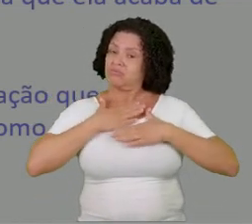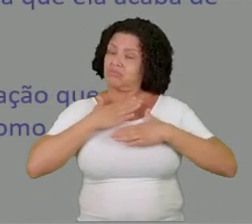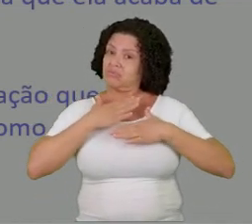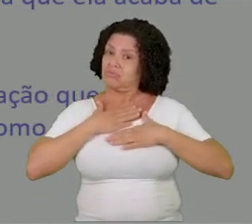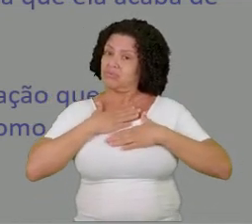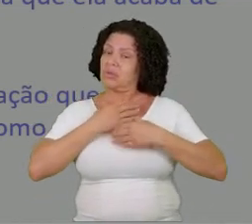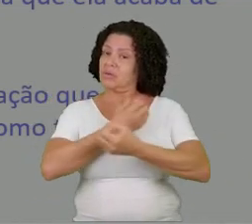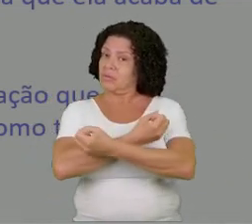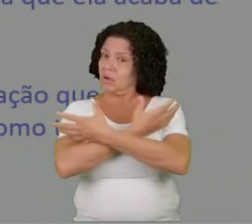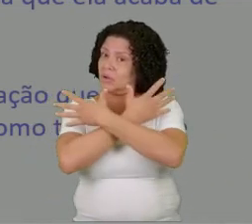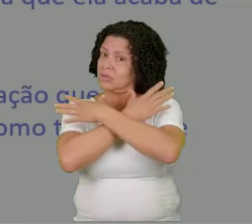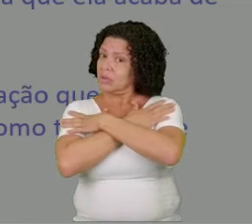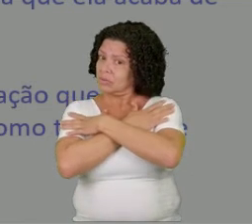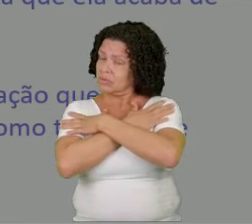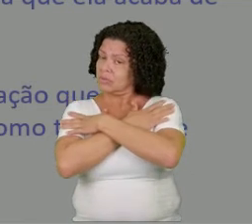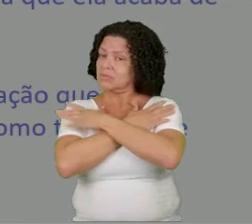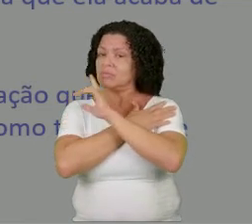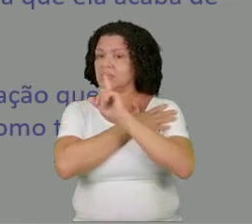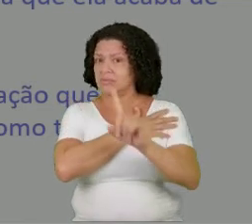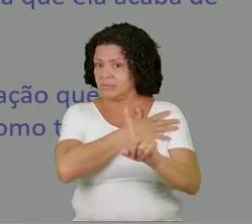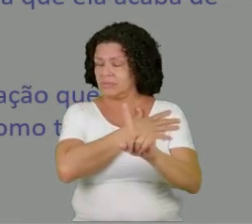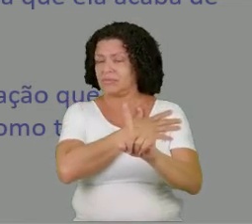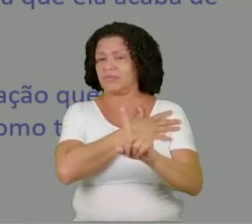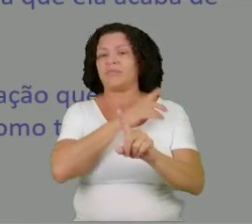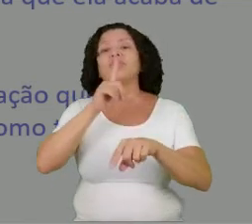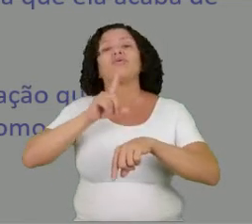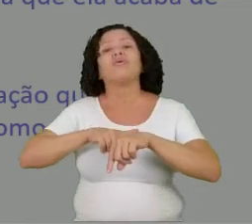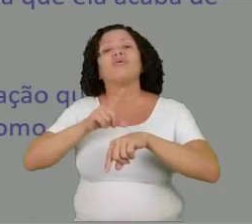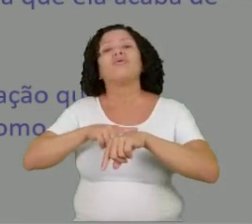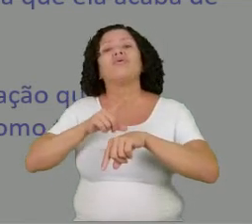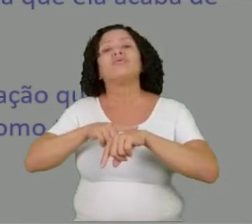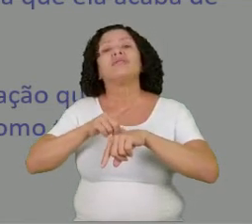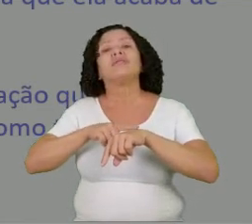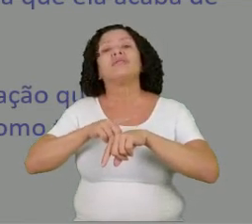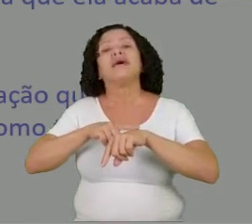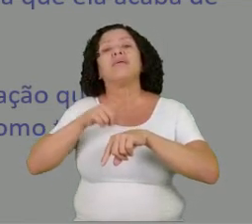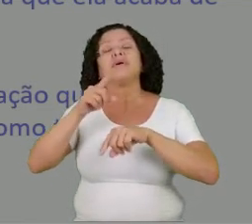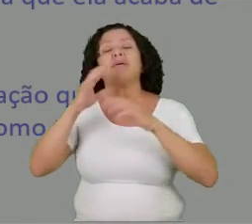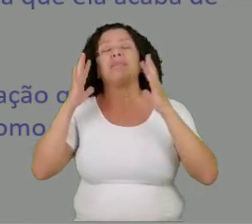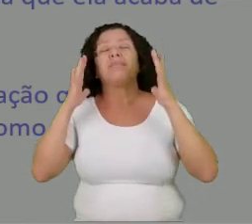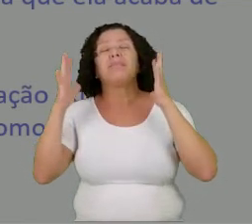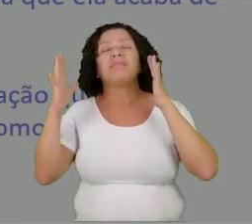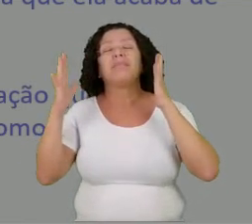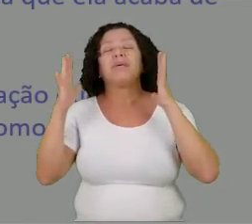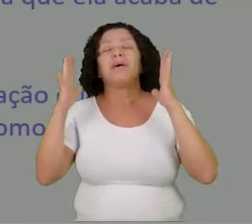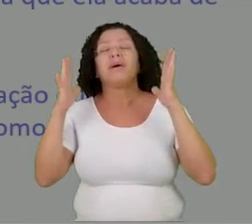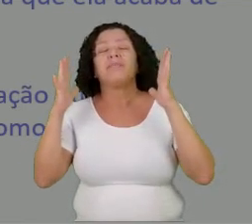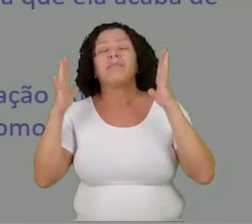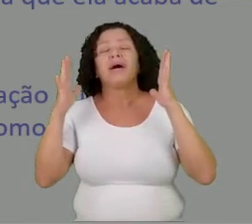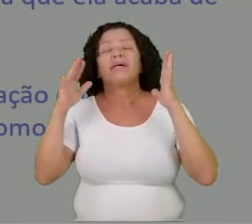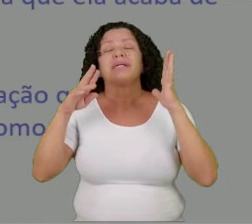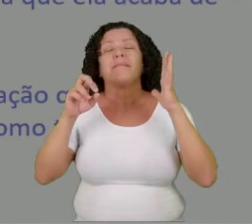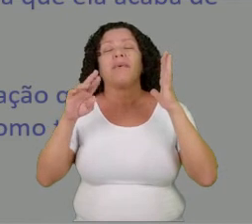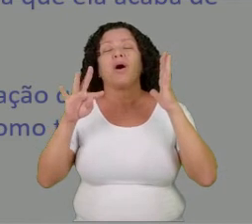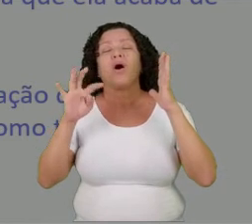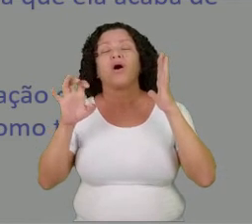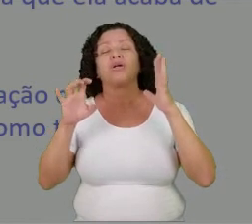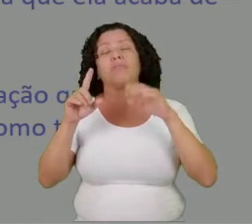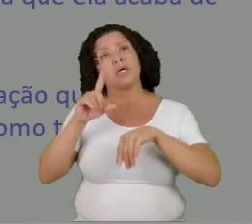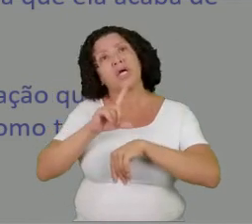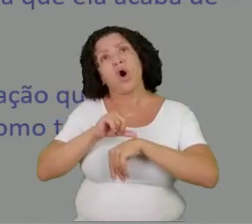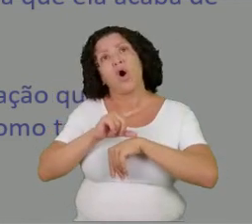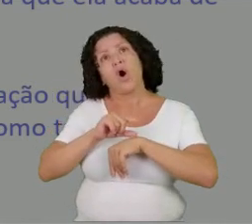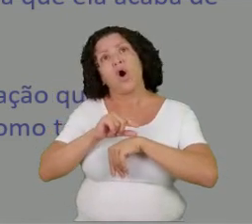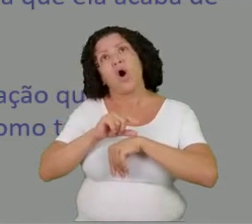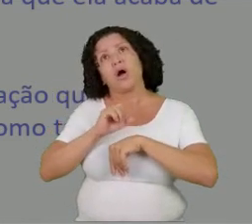o nosso estado emocional. Muito variável é o tempo que dura essa perturbação que se